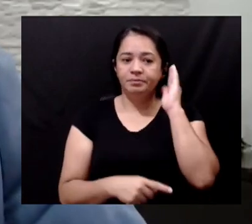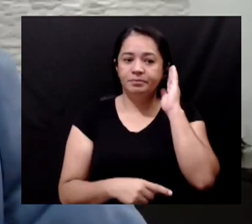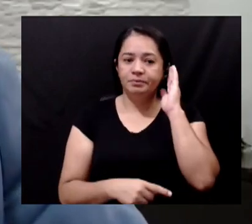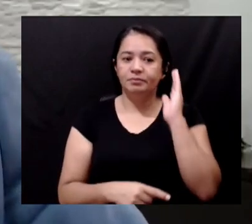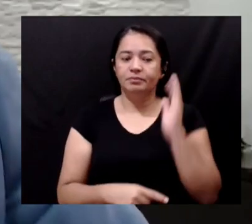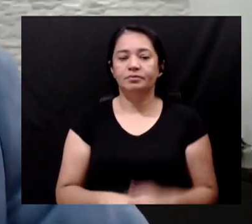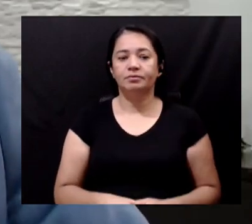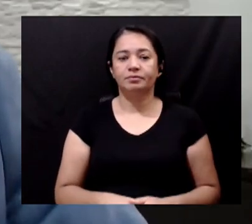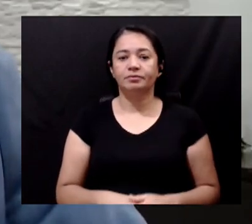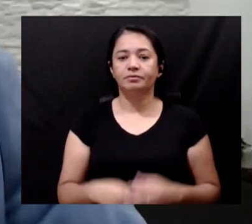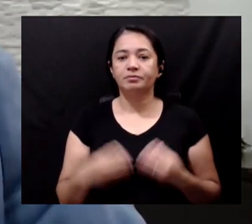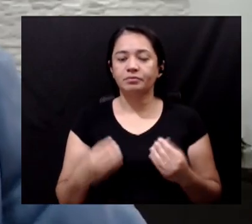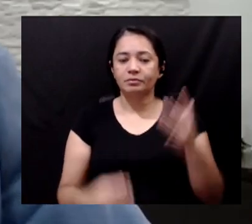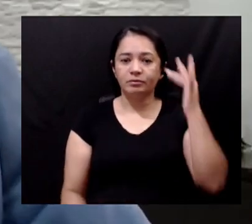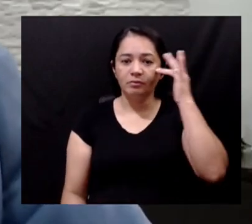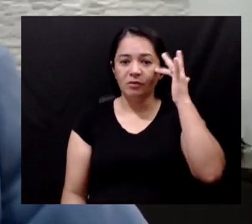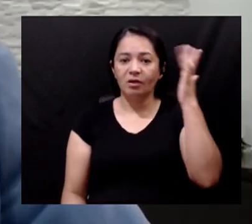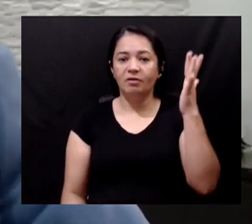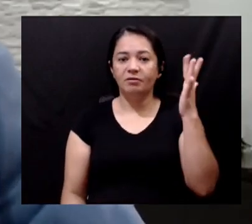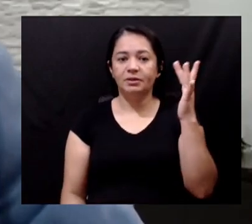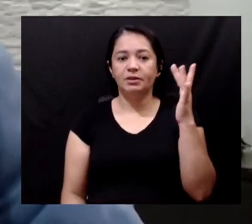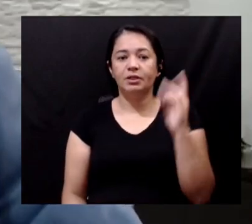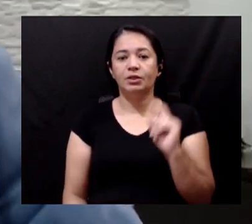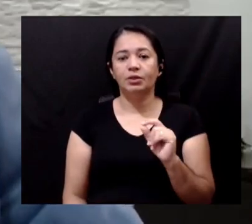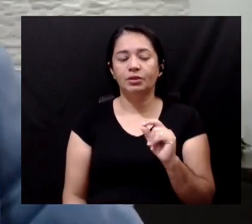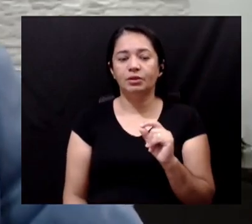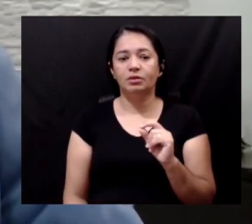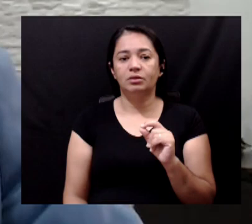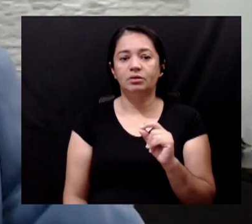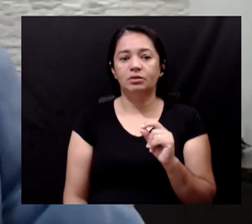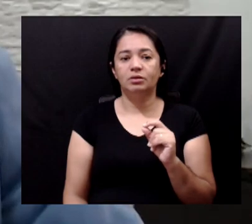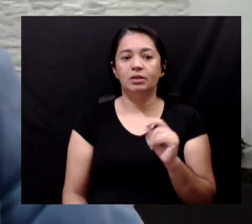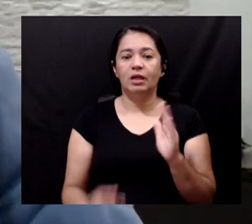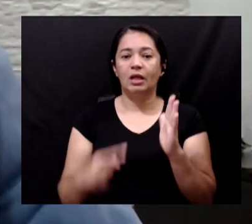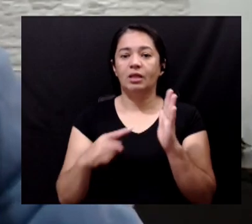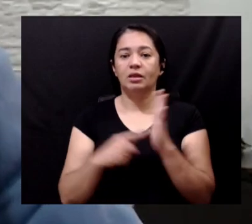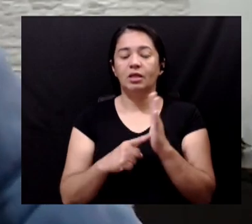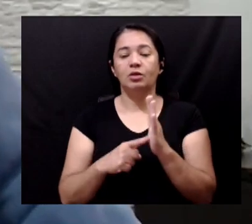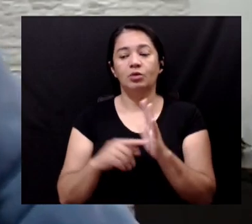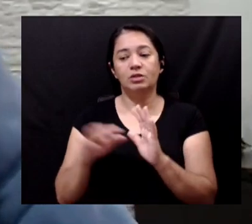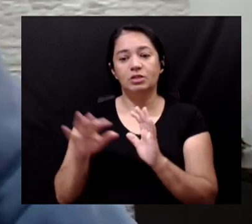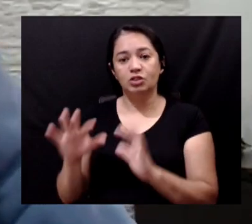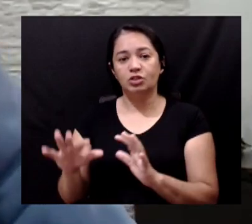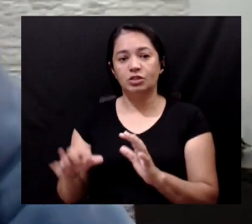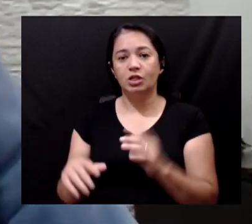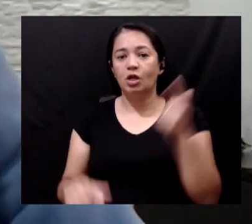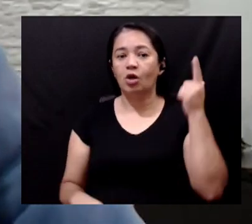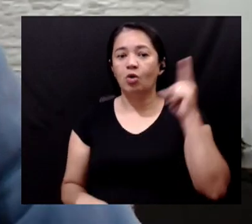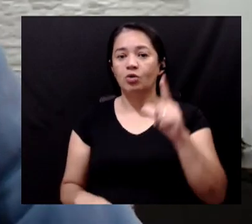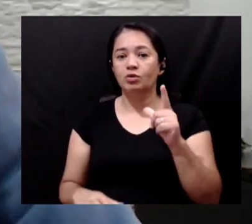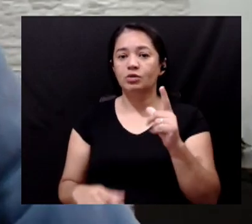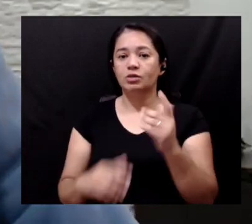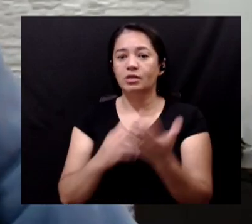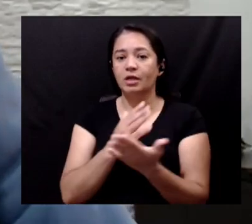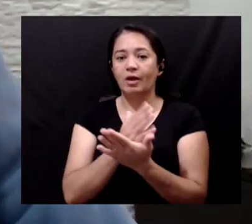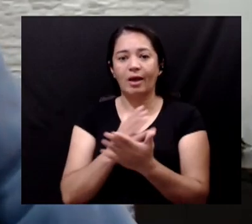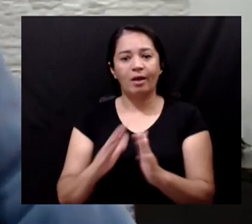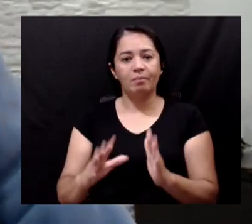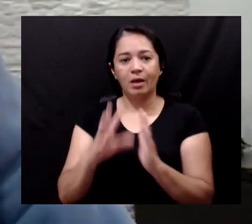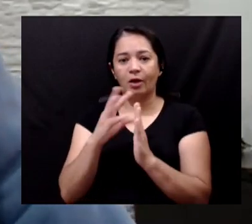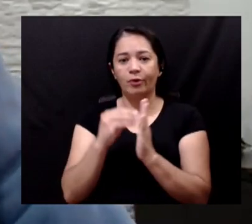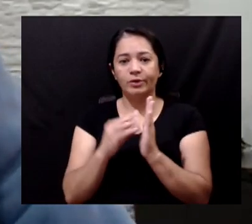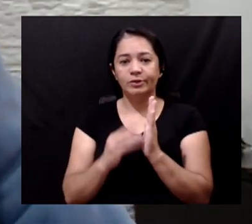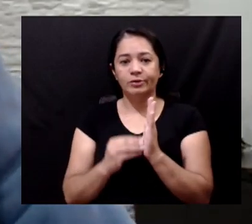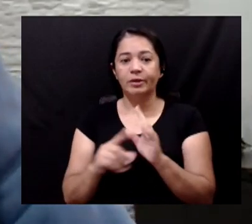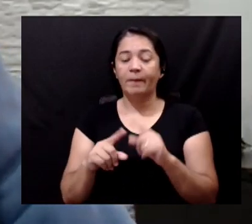facilitar a denúncia dessas práticas e que eles consigam derrubar esse tipo de conteúdo. Porém, muitas